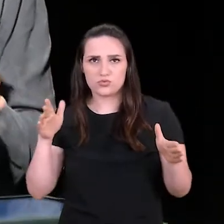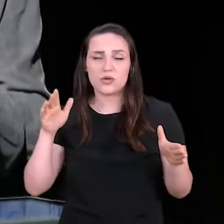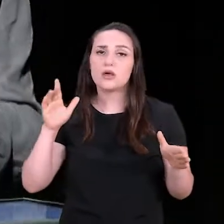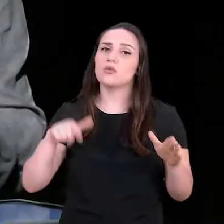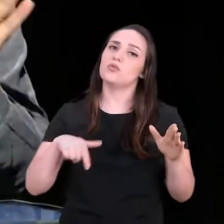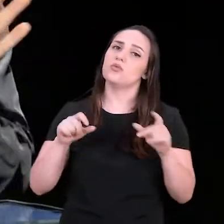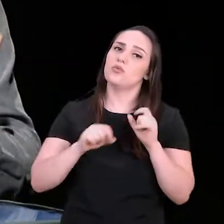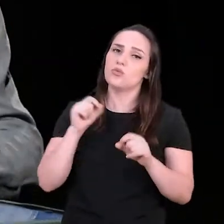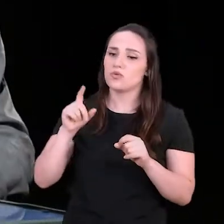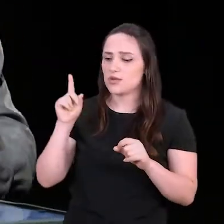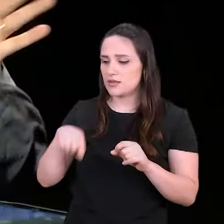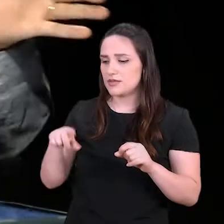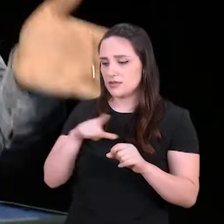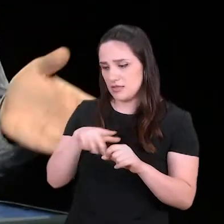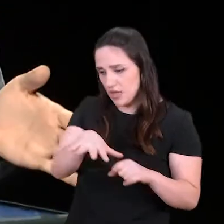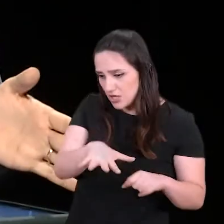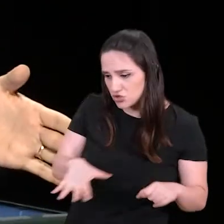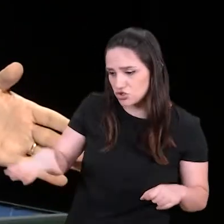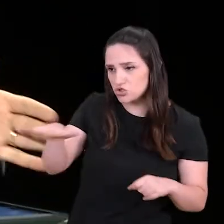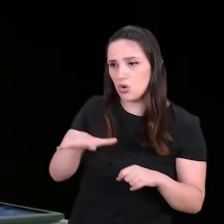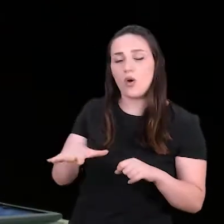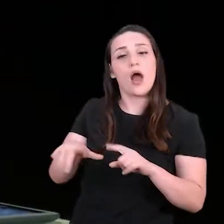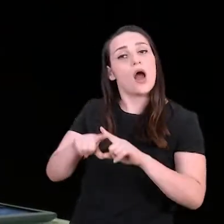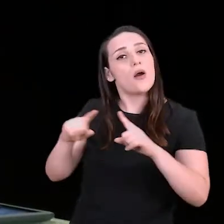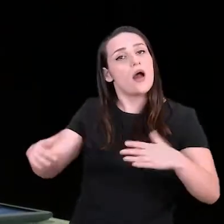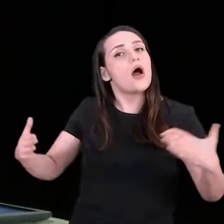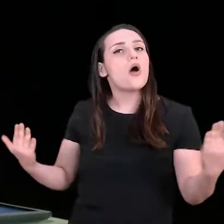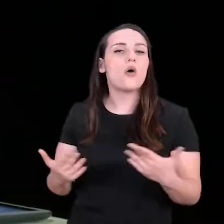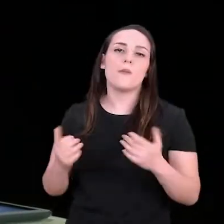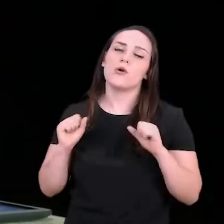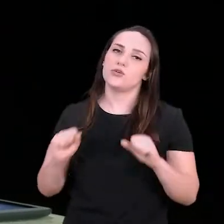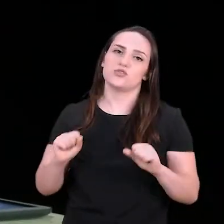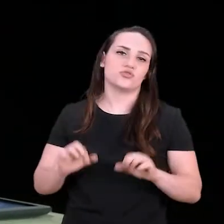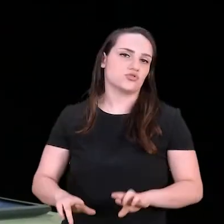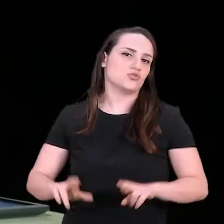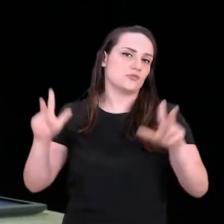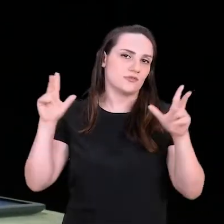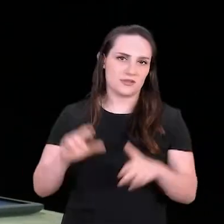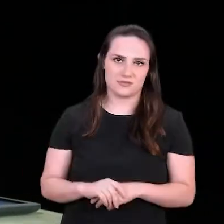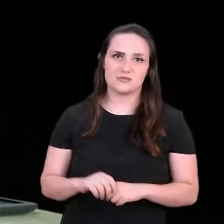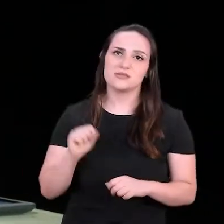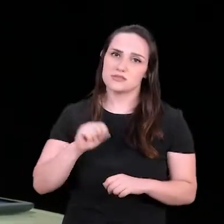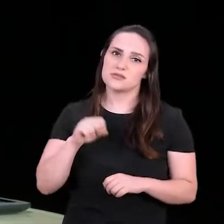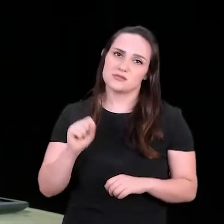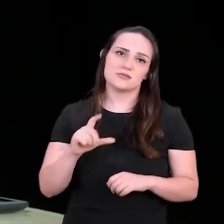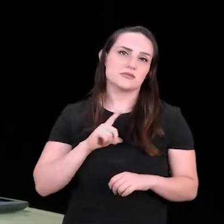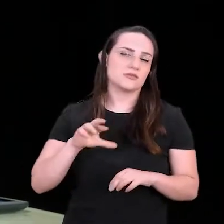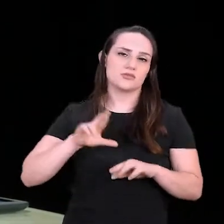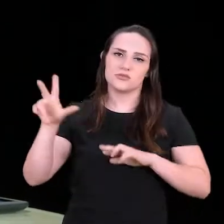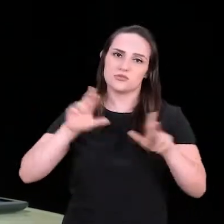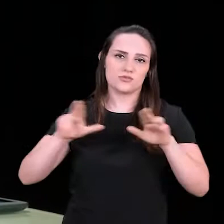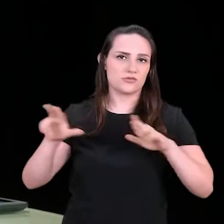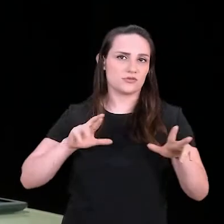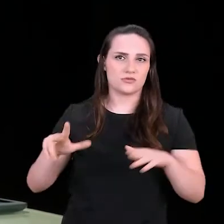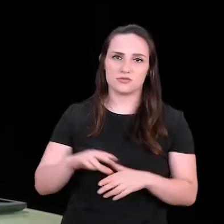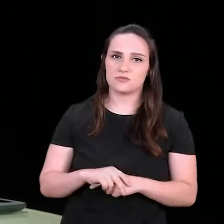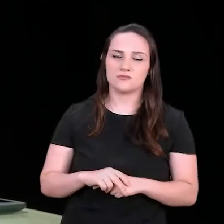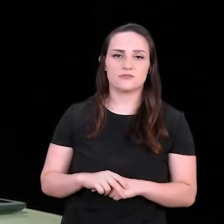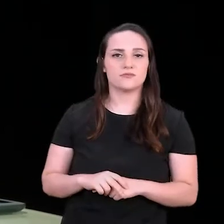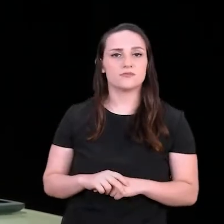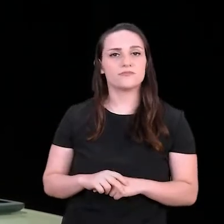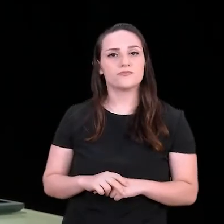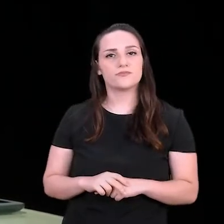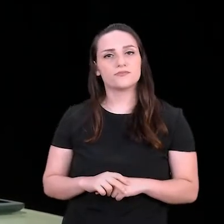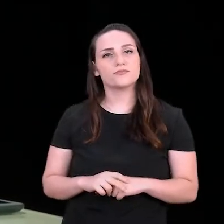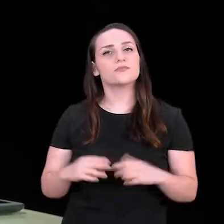de conteúdo jornalístico estavam nesse cenário. Agora, pode ser que eu tenha um outro cenário, e eu vou ter um outro cenário, né? Porque já tem dois